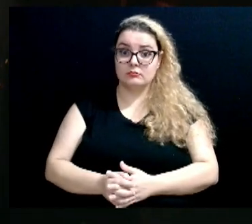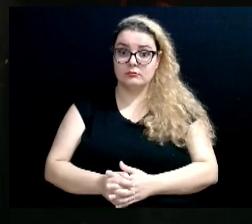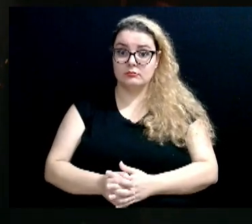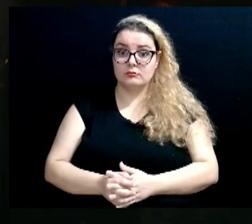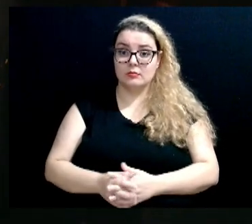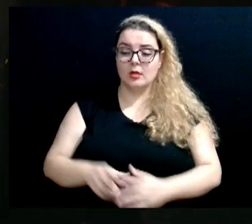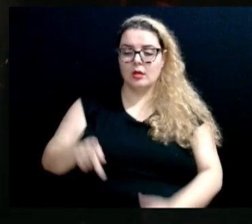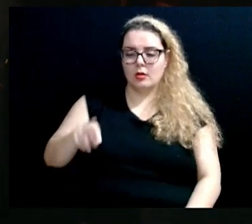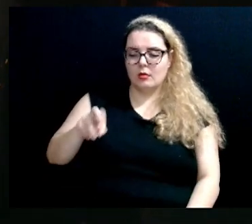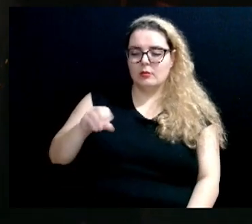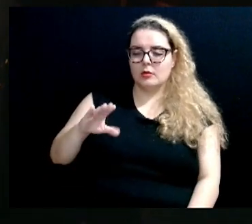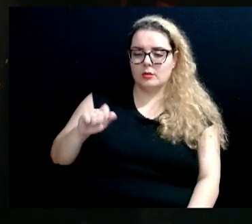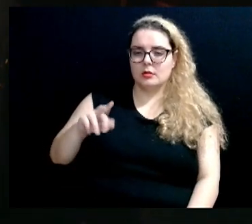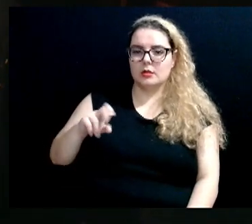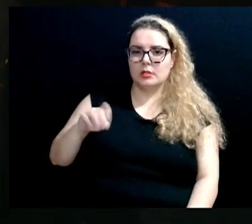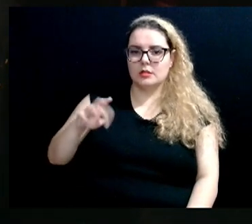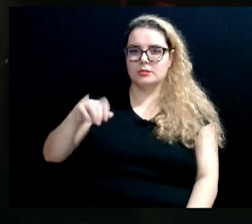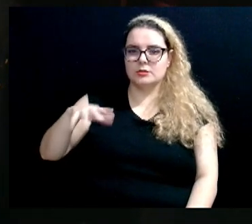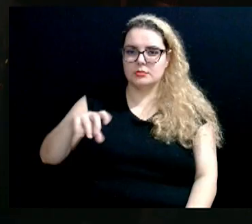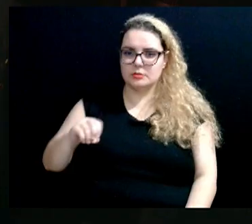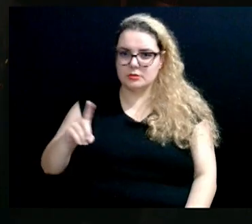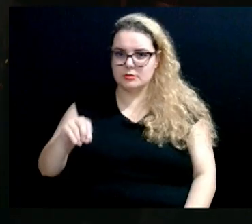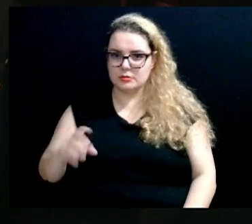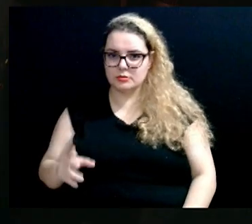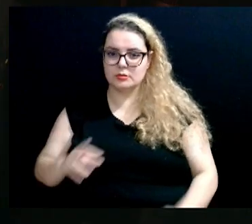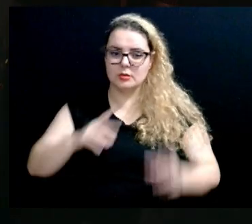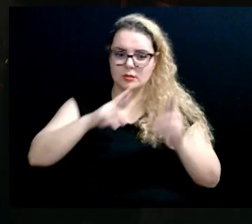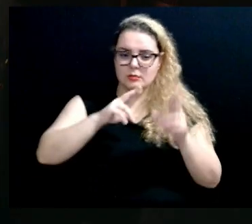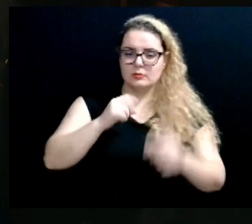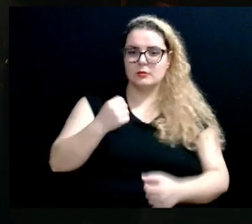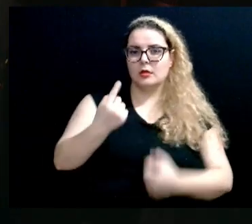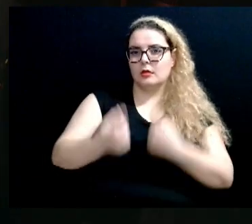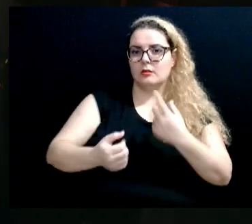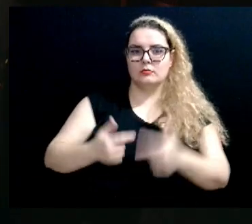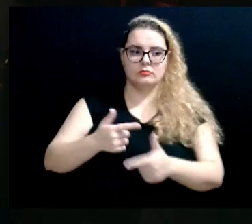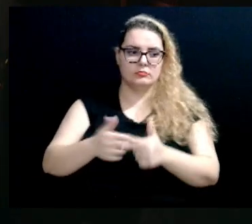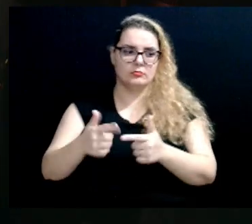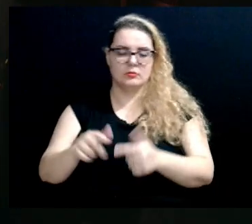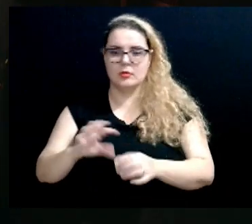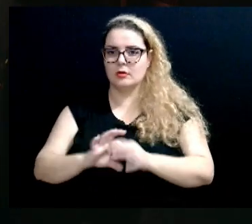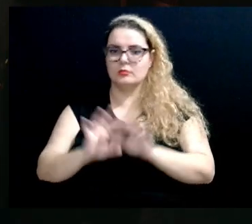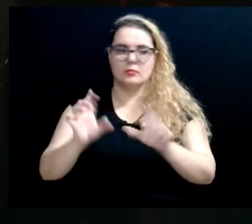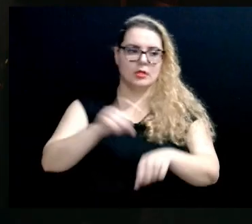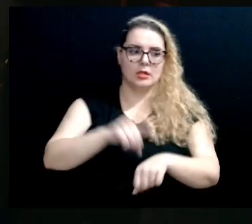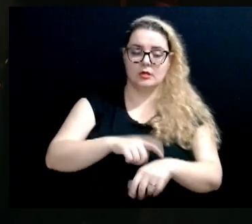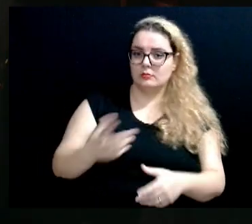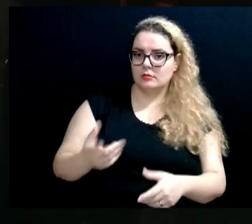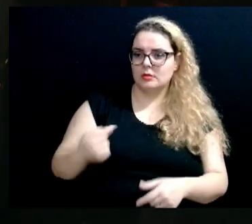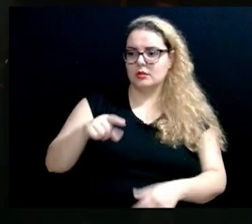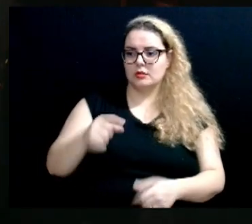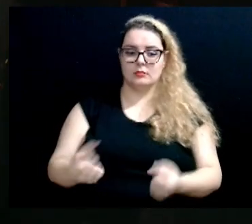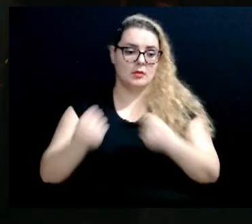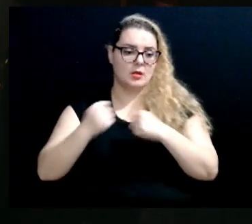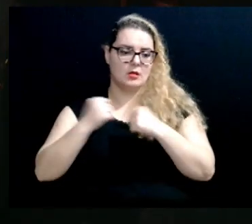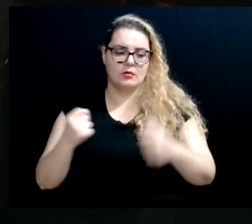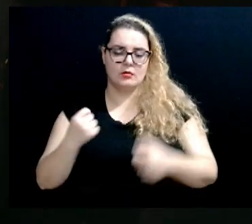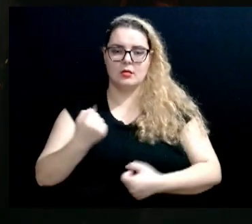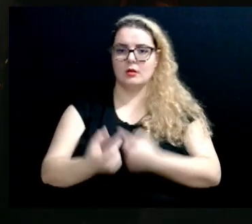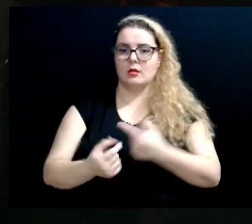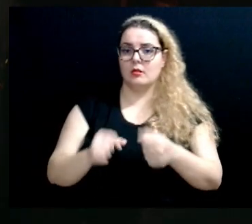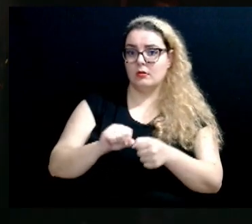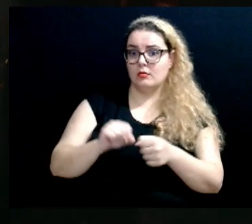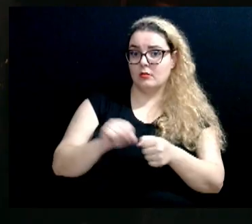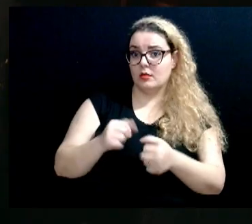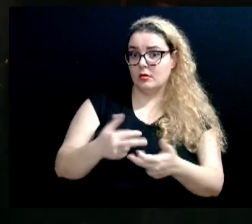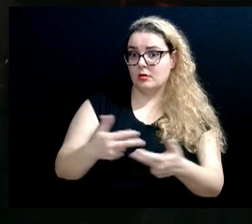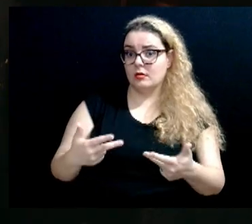sono para poder resolver alguma questão, ter um tempo livre, ir para uma academia, fazer alguma coisa que sinta prazer,